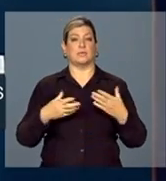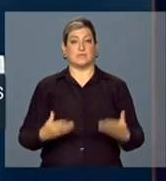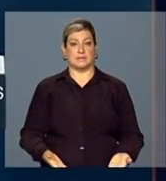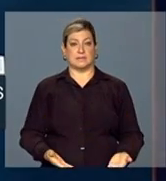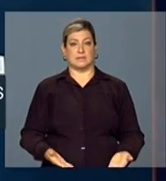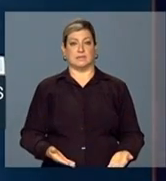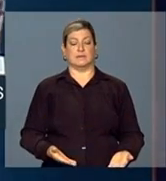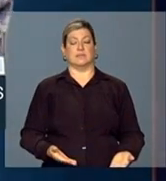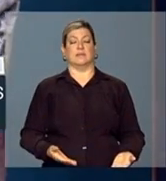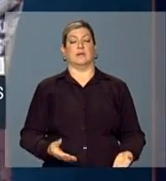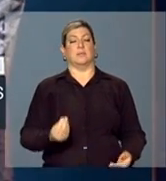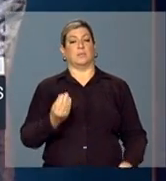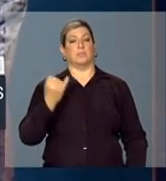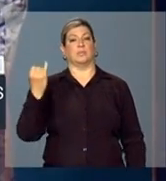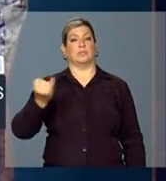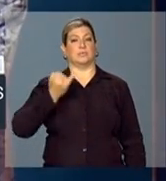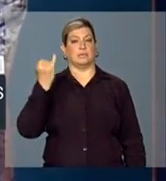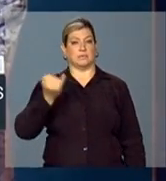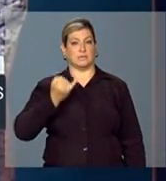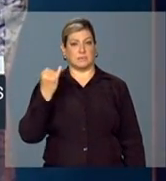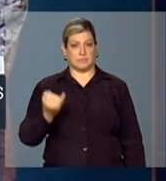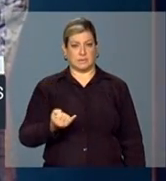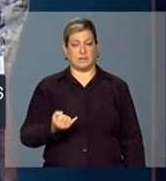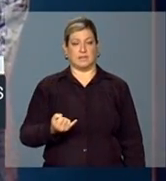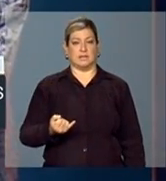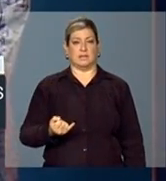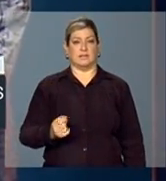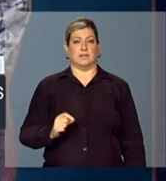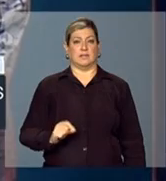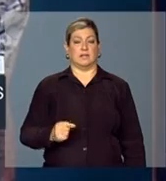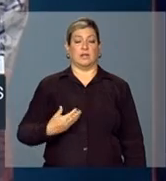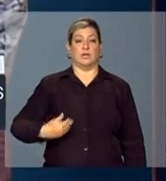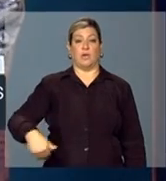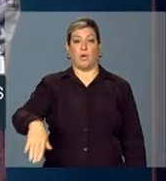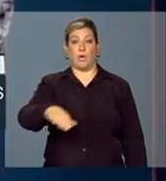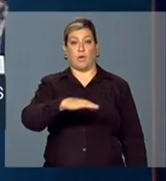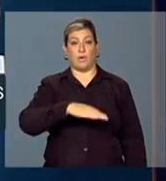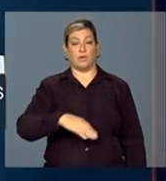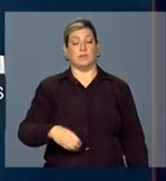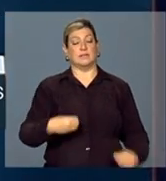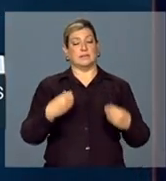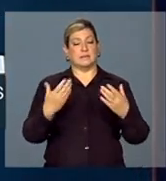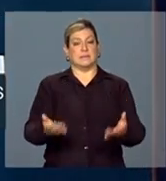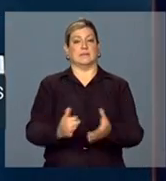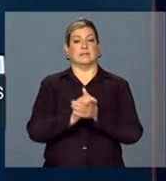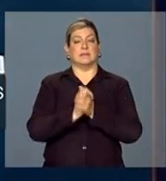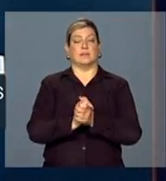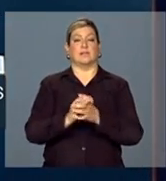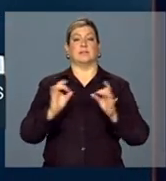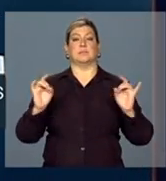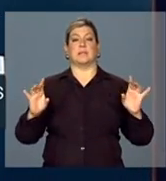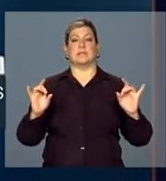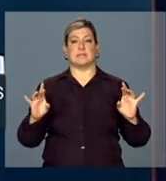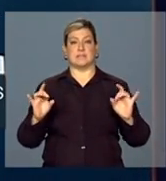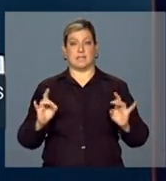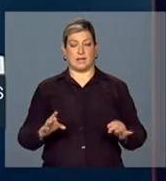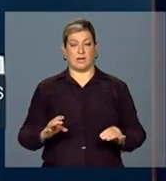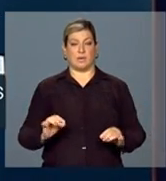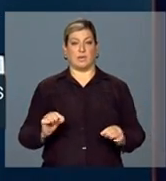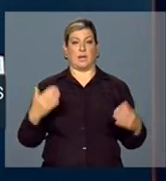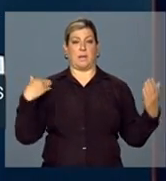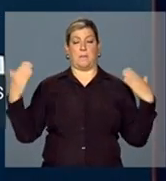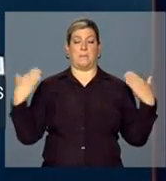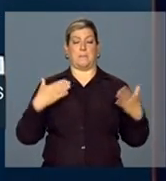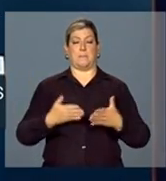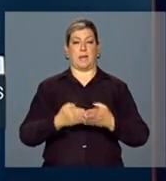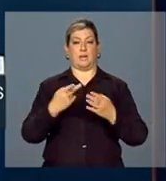muito importante que a gente dirija uma saudação especial à Marinha